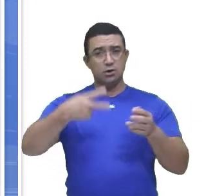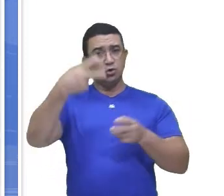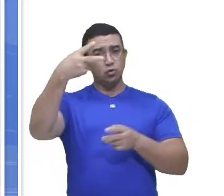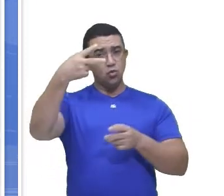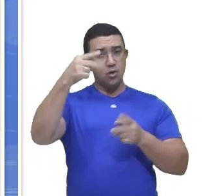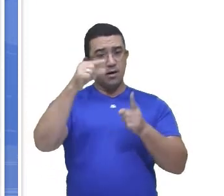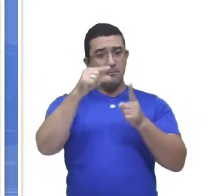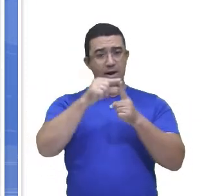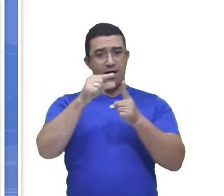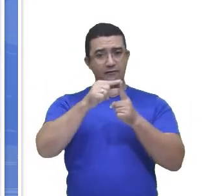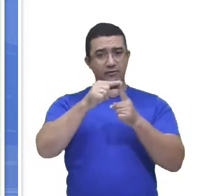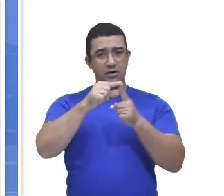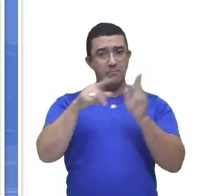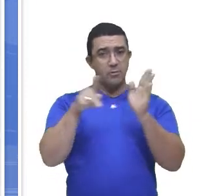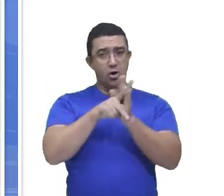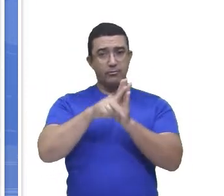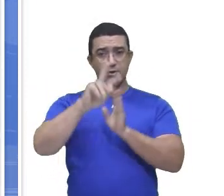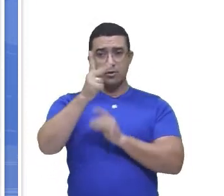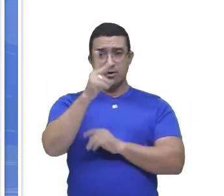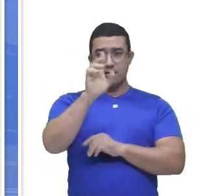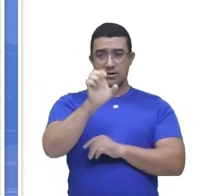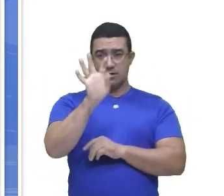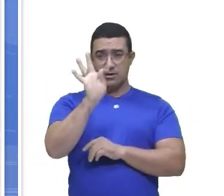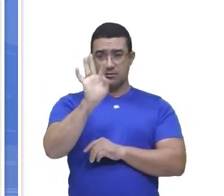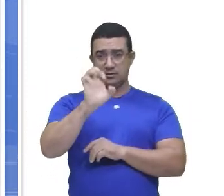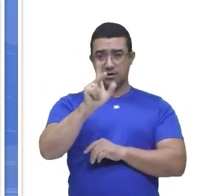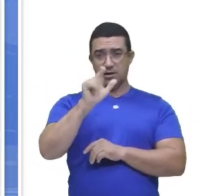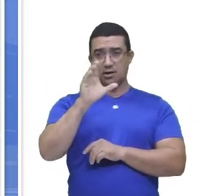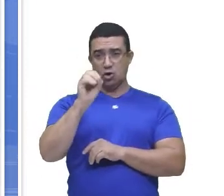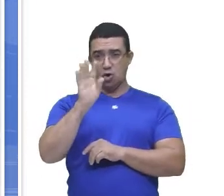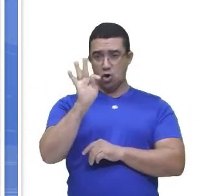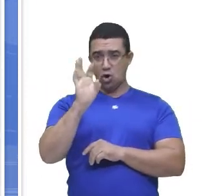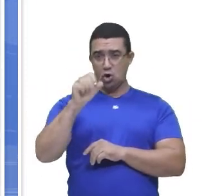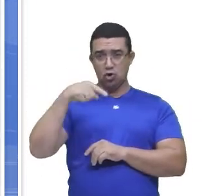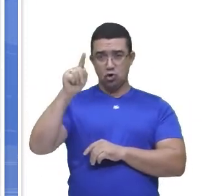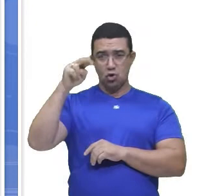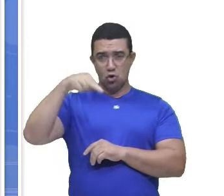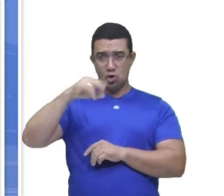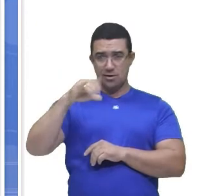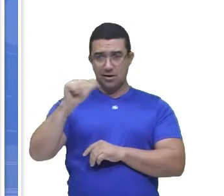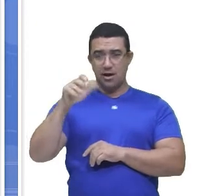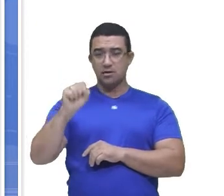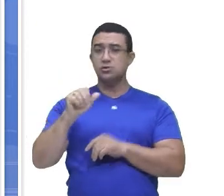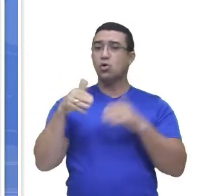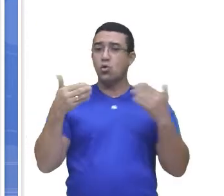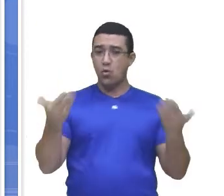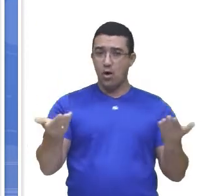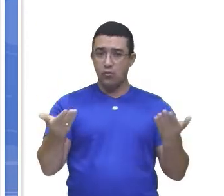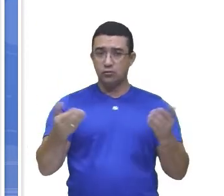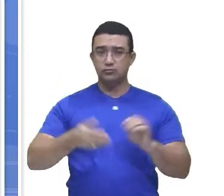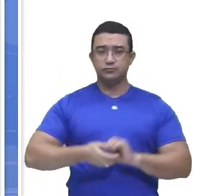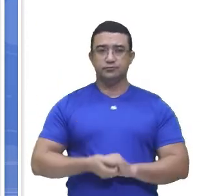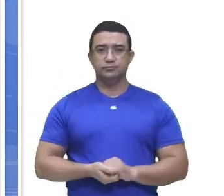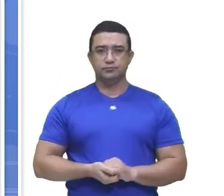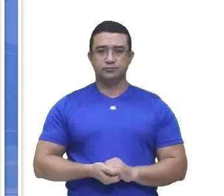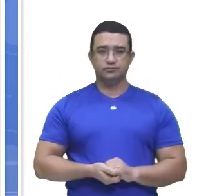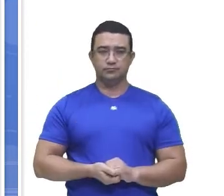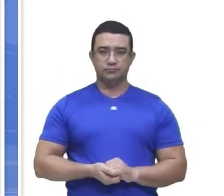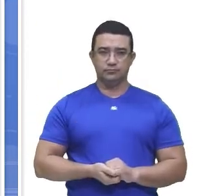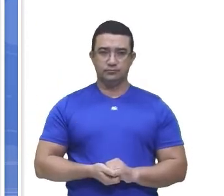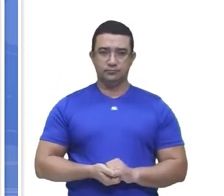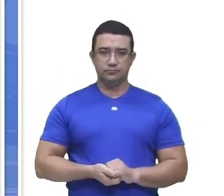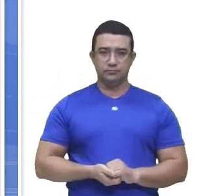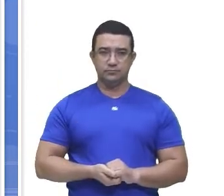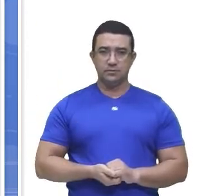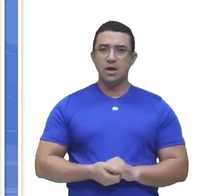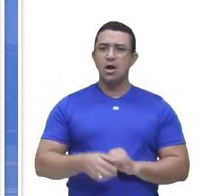palavras heterotônicas? Muito bem, na primeira questão, quem não lembrava de ontem, quem perdeu a aula de ontem, eu acabei de explicar o que são